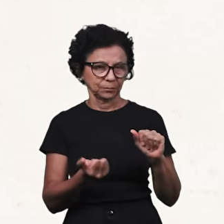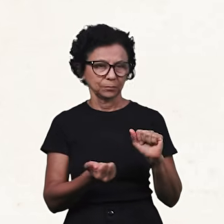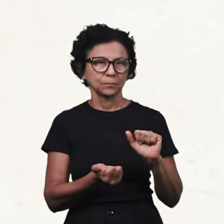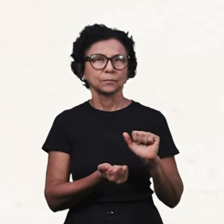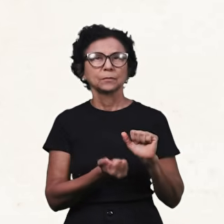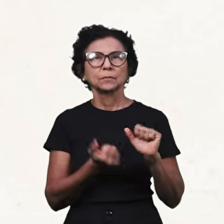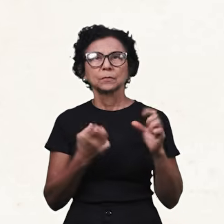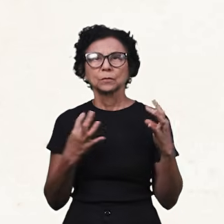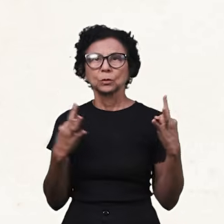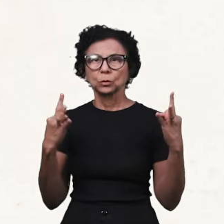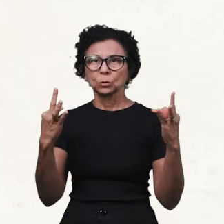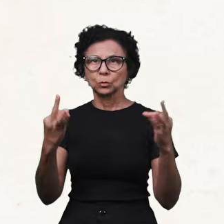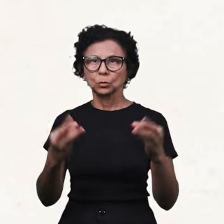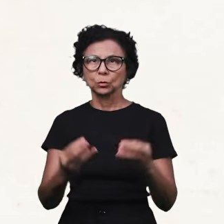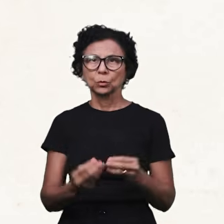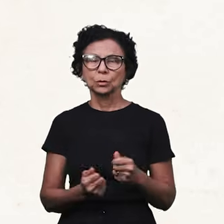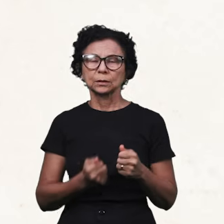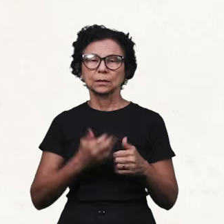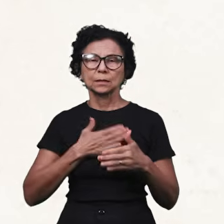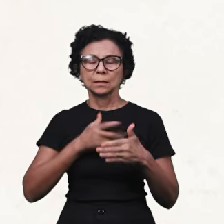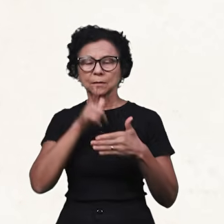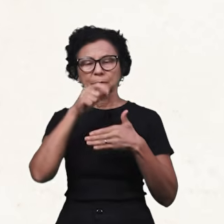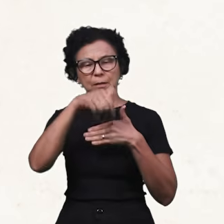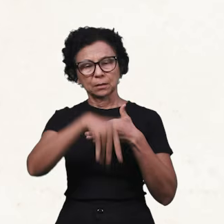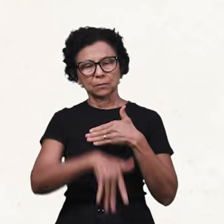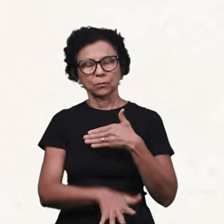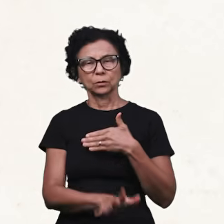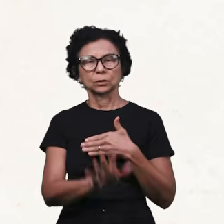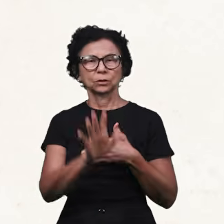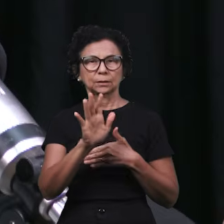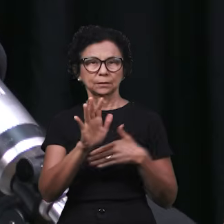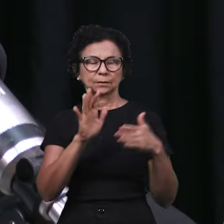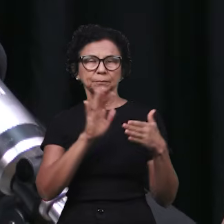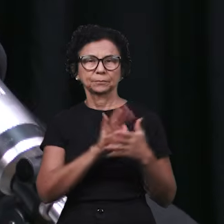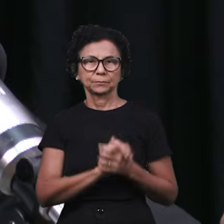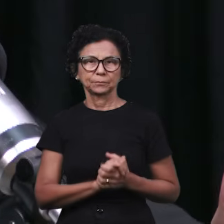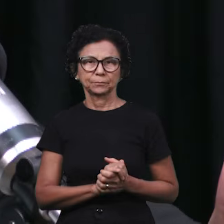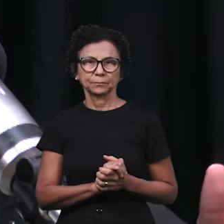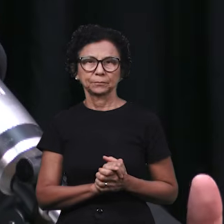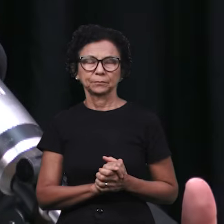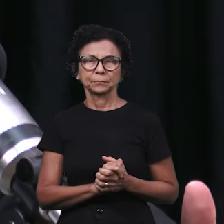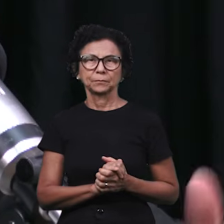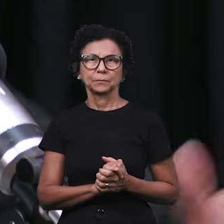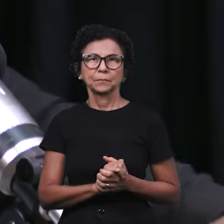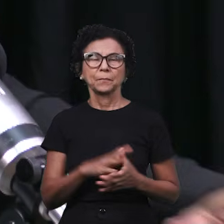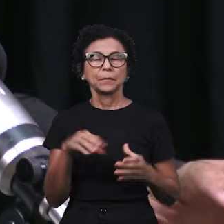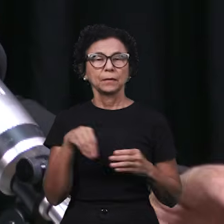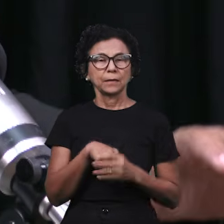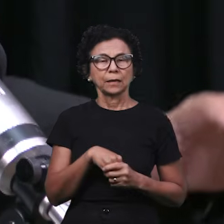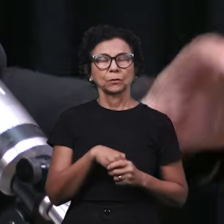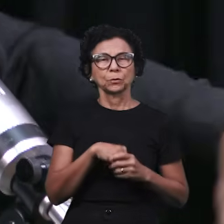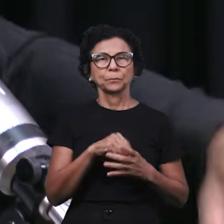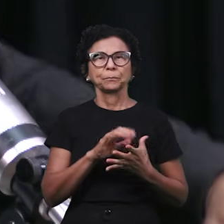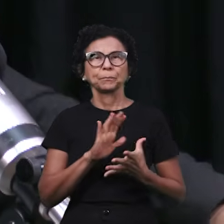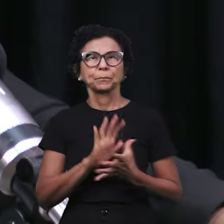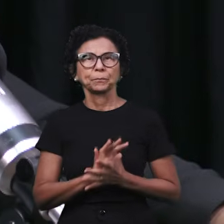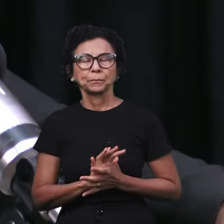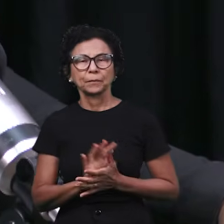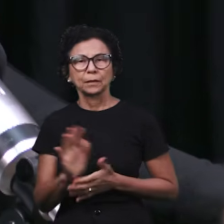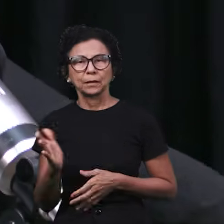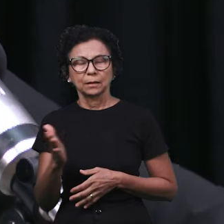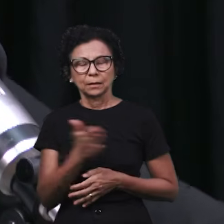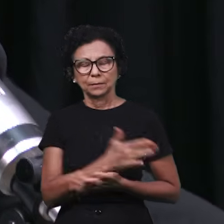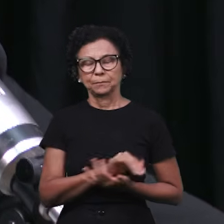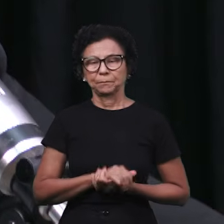minhas fontes estão em ti. O que isso significa? Antes, vamos fazer uma introdução aqui, porque dentro da área do estudo